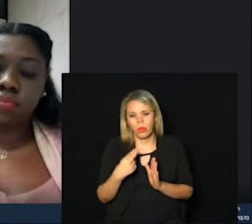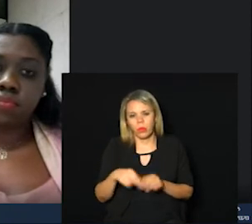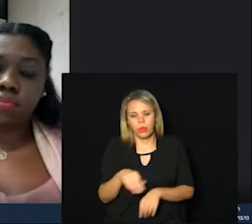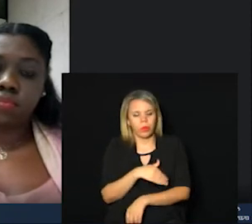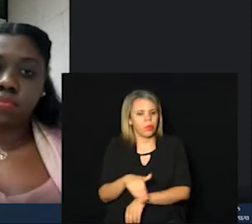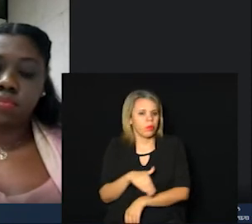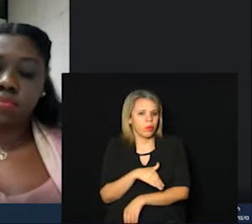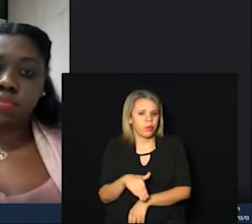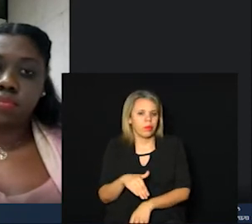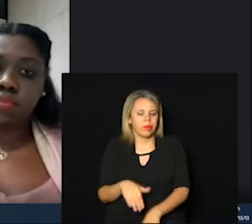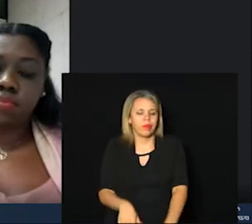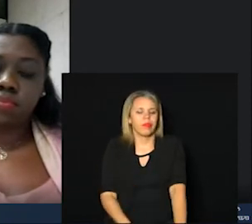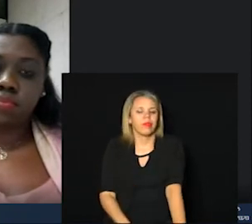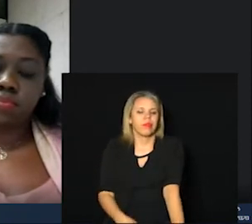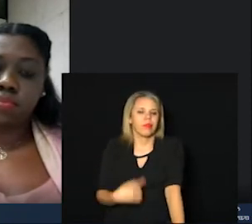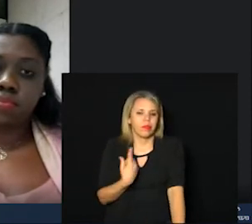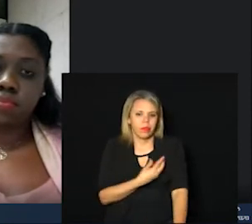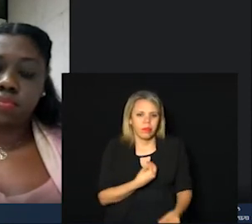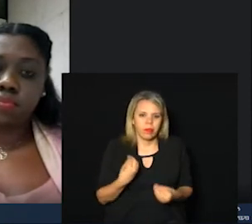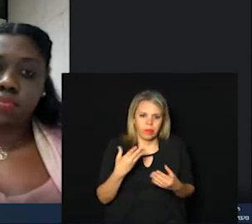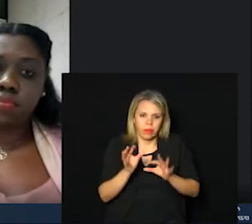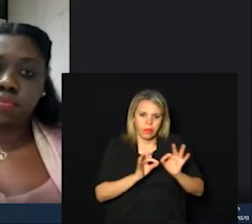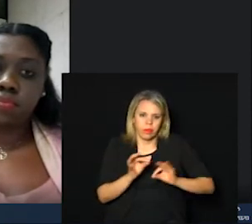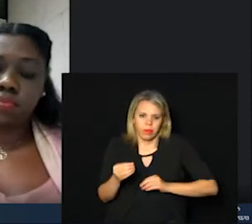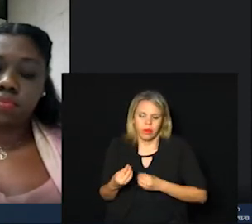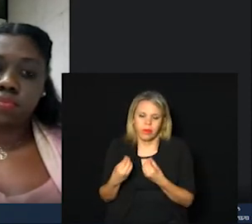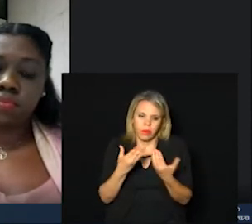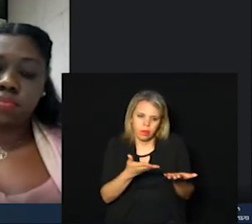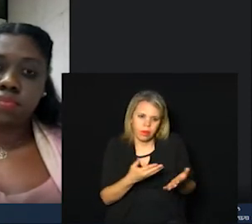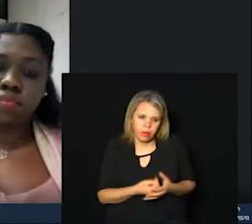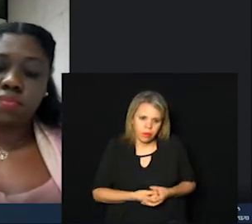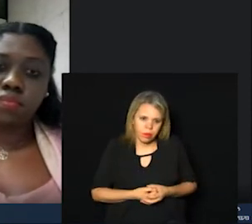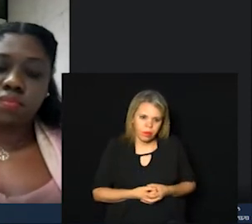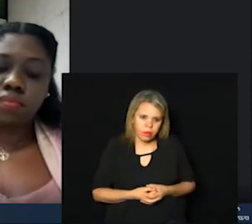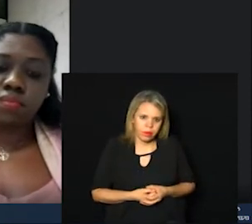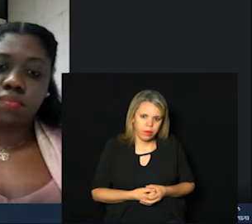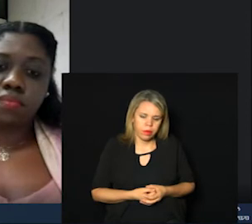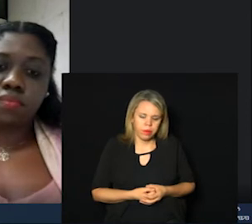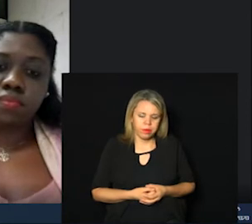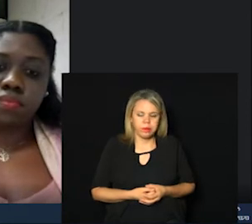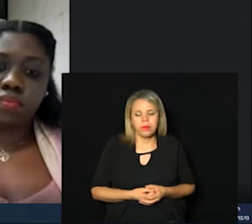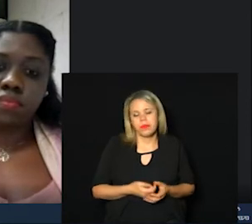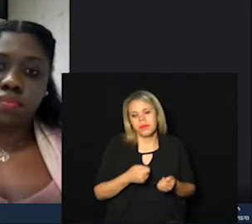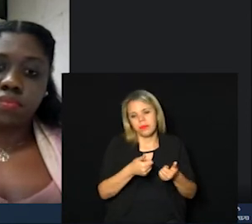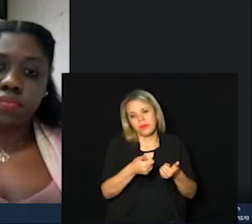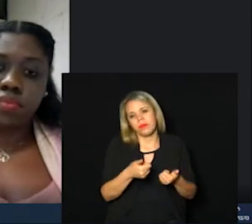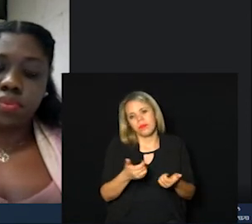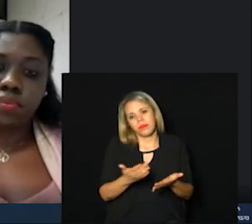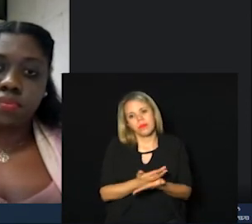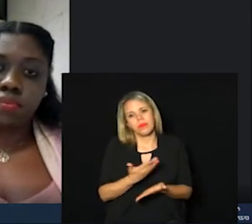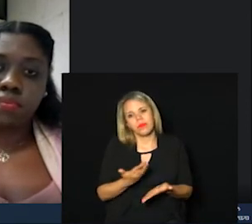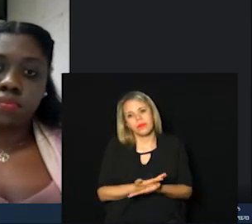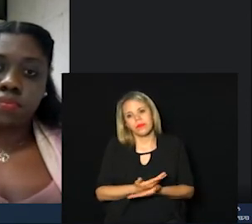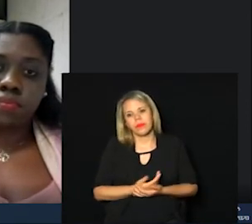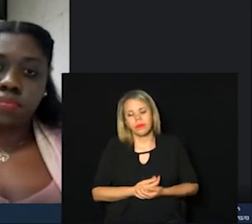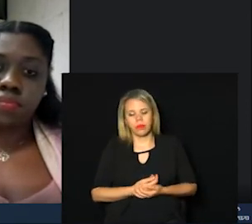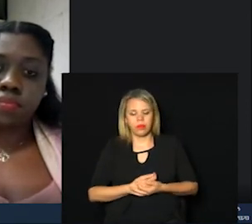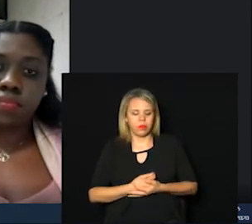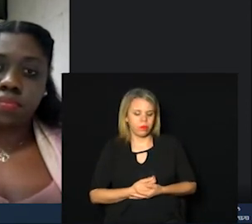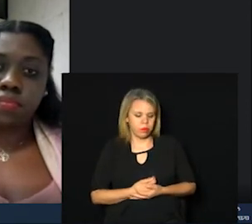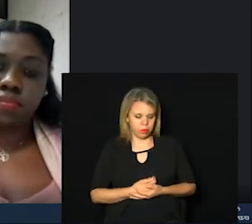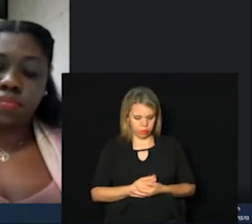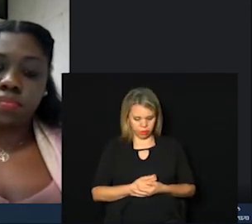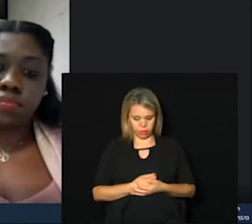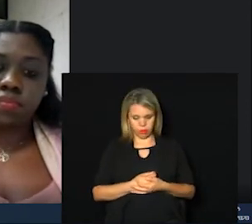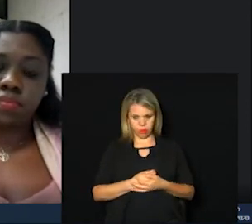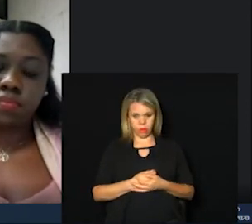endereço, que nós vamos estar nos organizando aí para oferecer o livro. Né? É uma